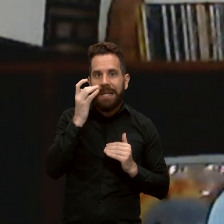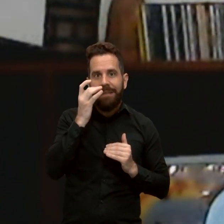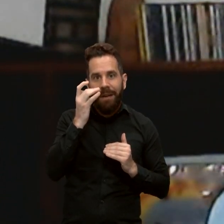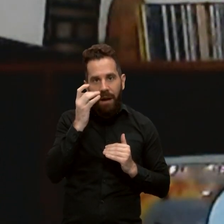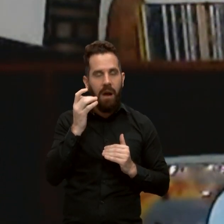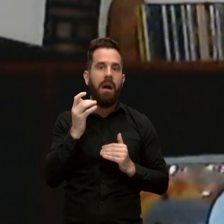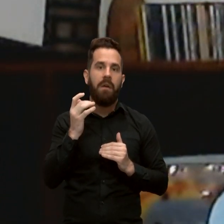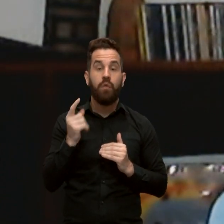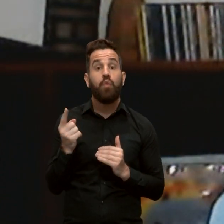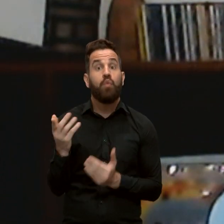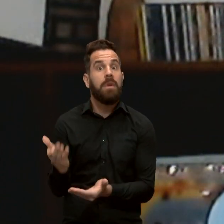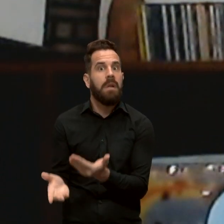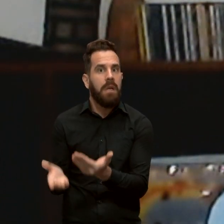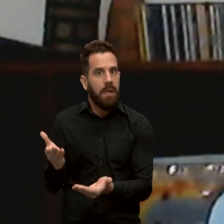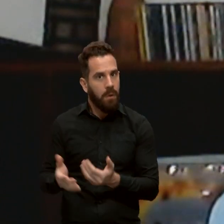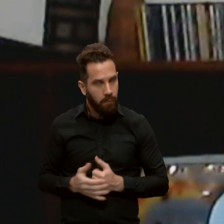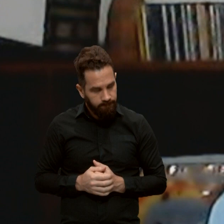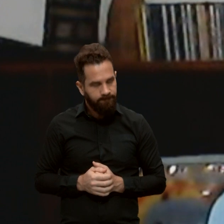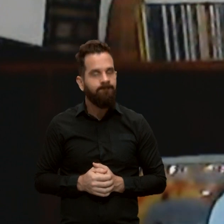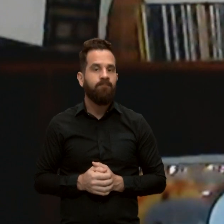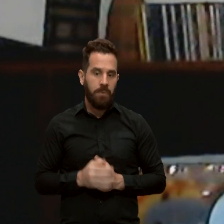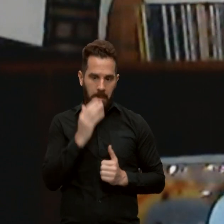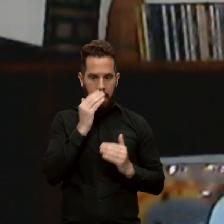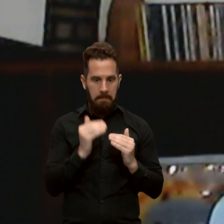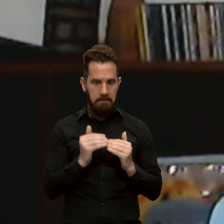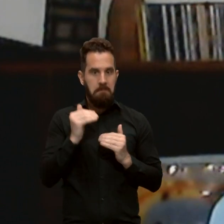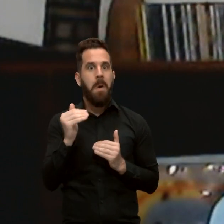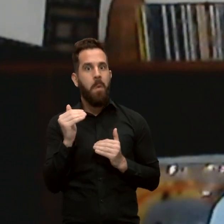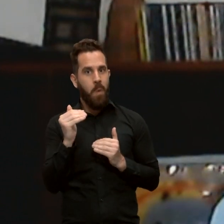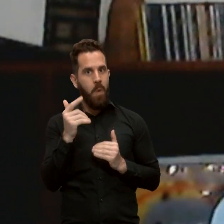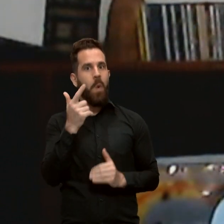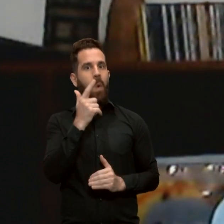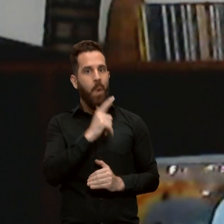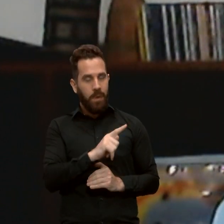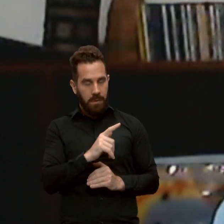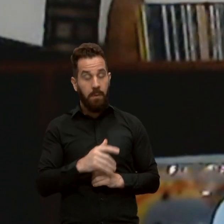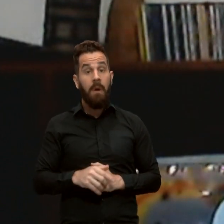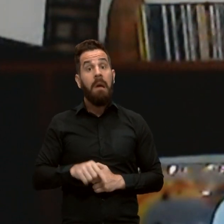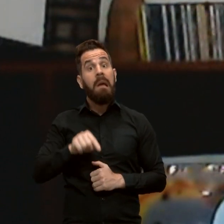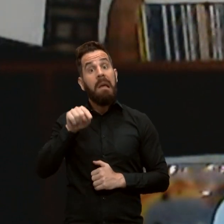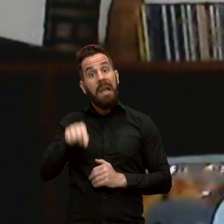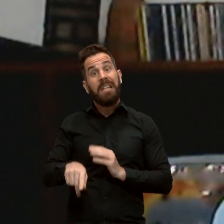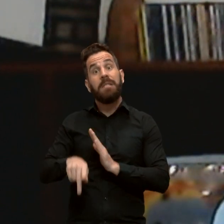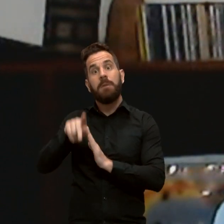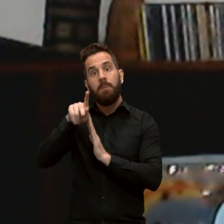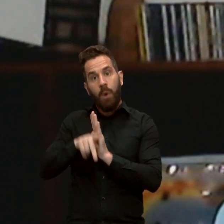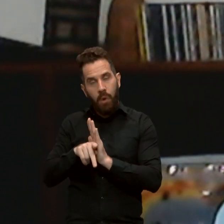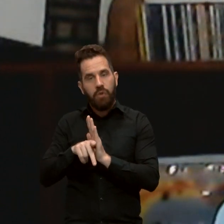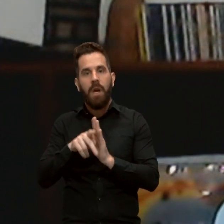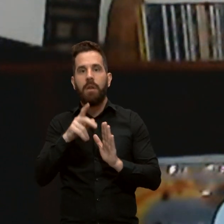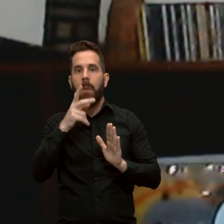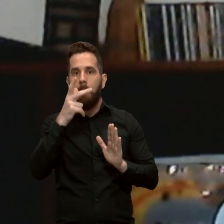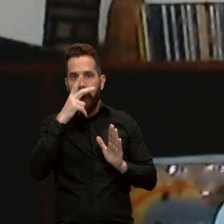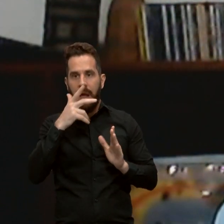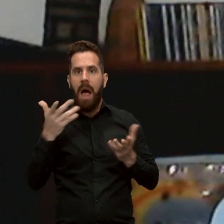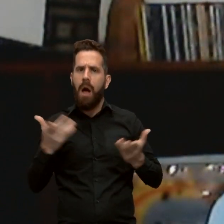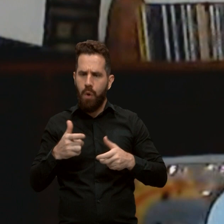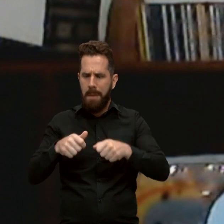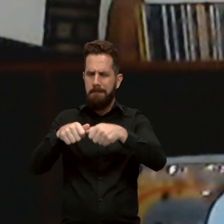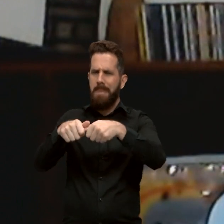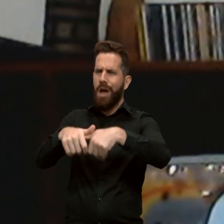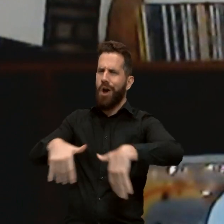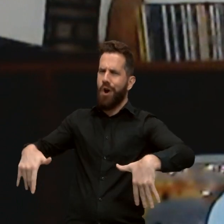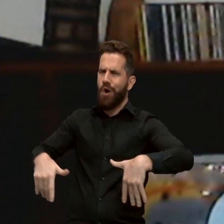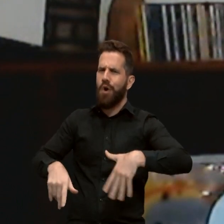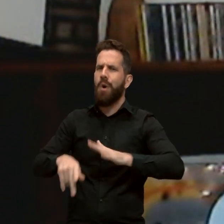E esse projeto, Camila, ele foi o embrião de um projeto maior que estamos trabalhando,